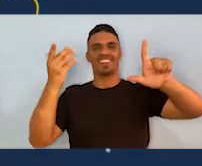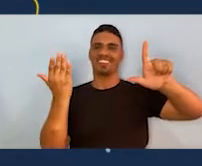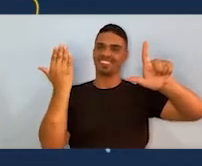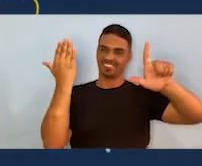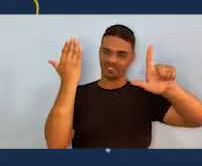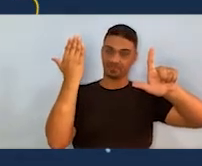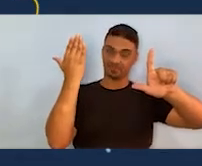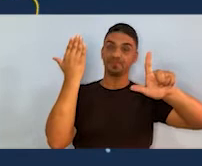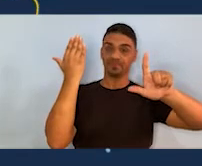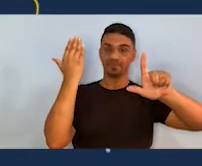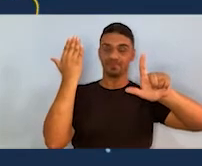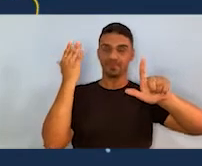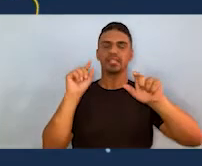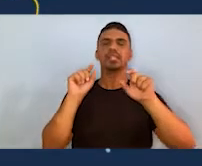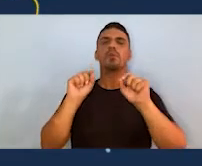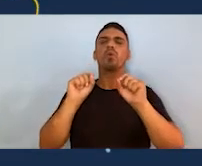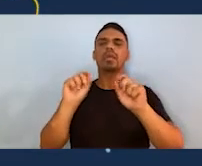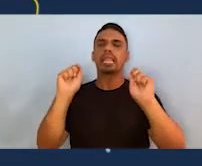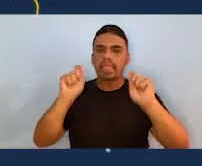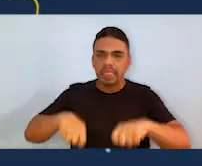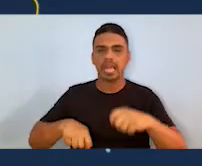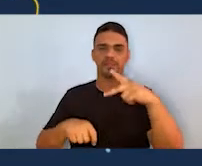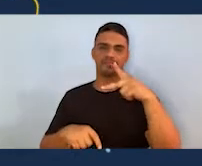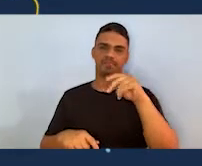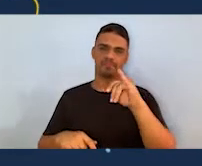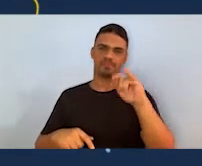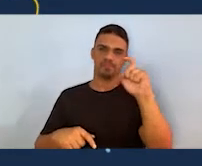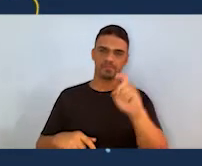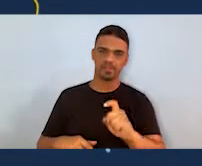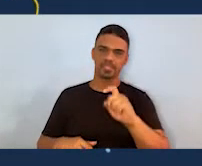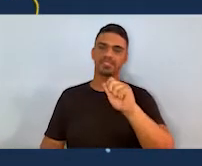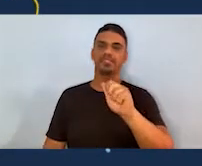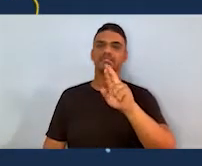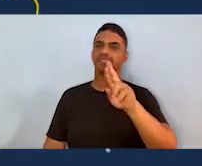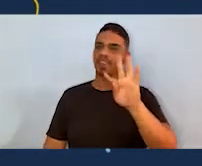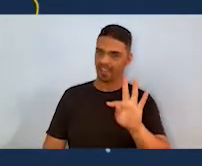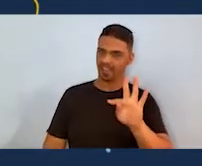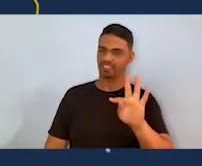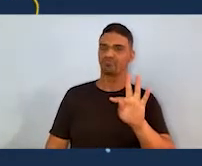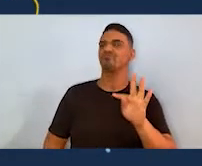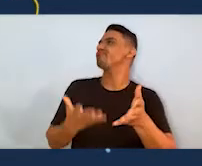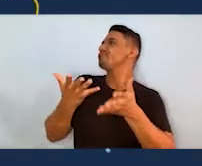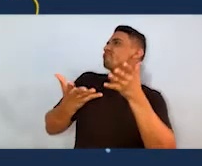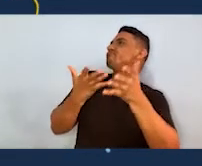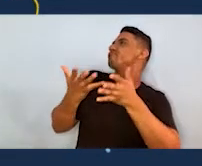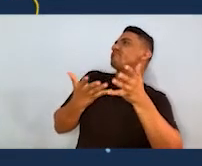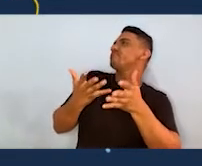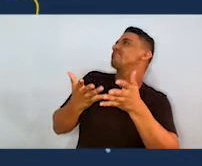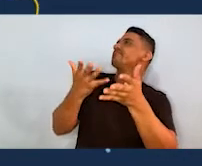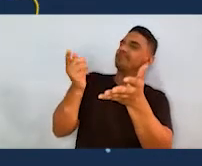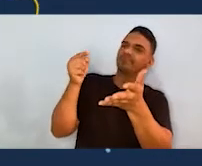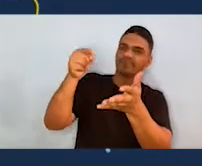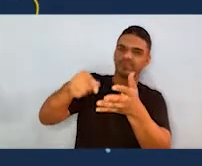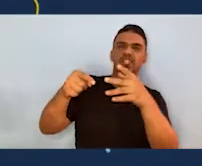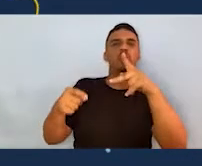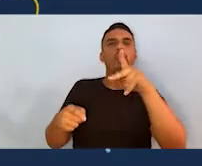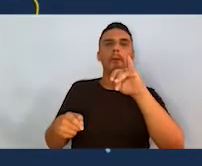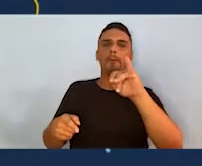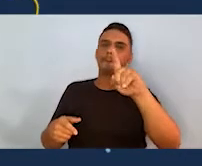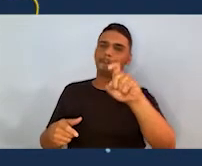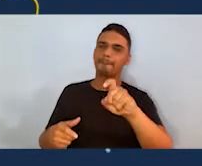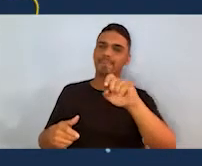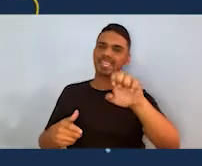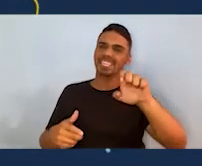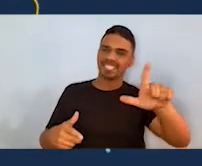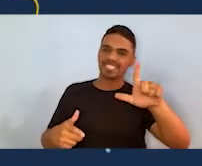que dá para... O que é possível também fazer com pixel art, né? Onde dá para chegar mais que isso. Né? Não sou